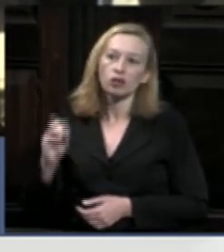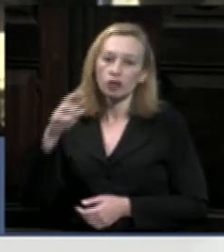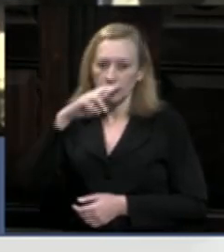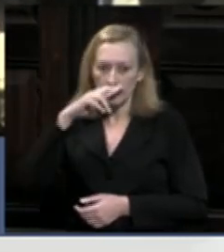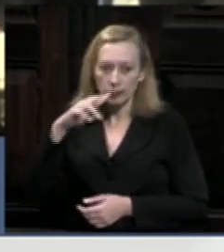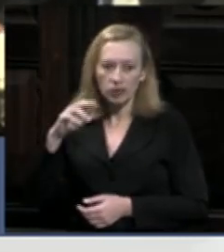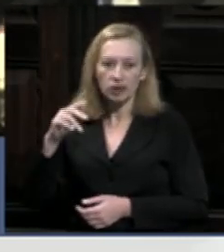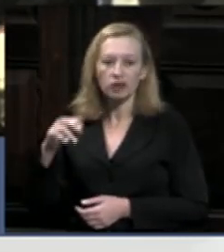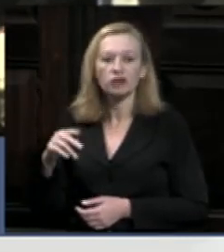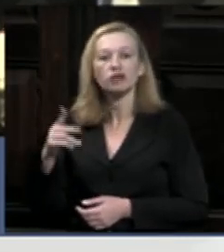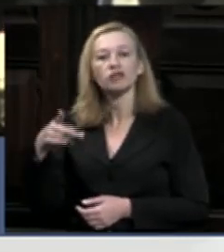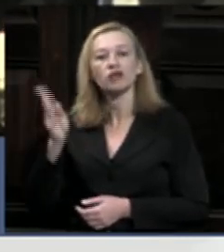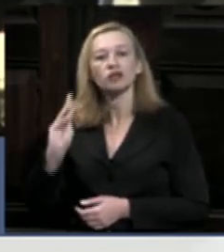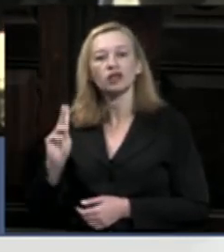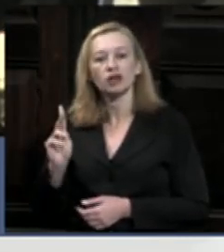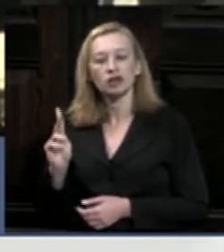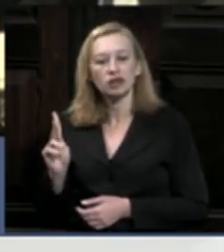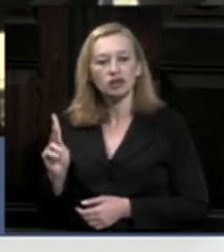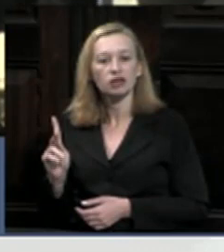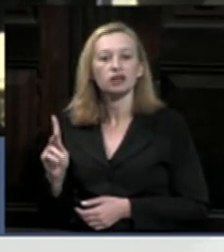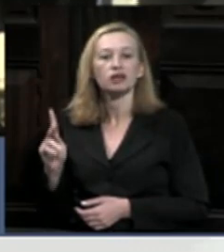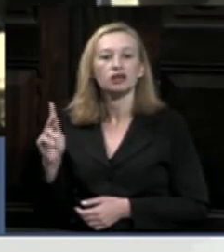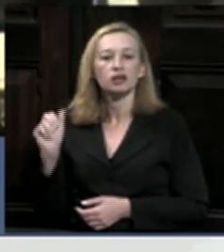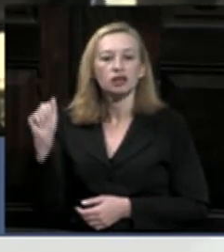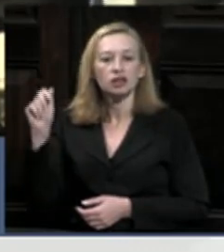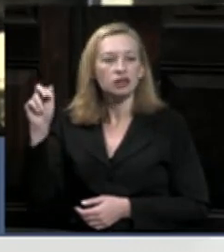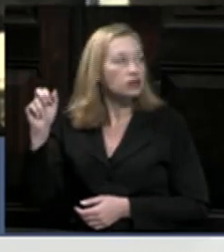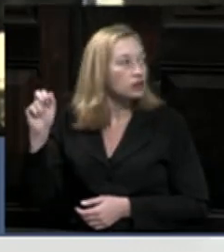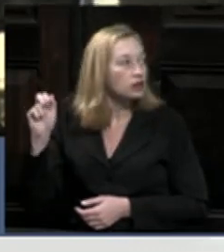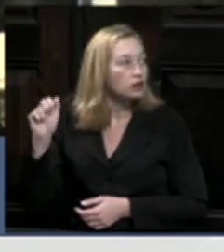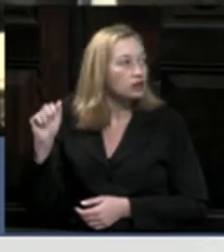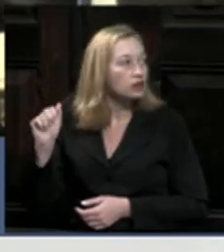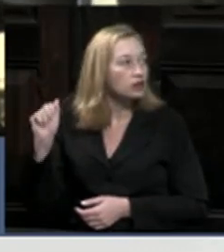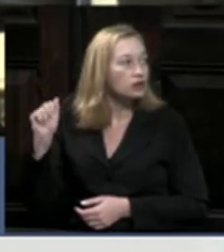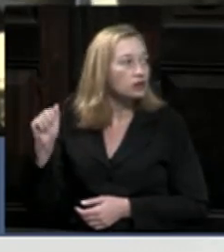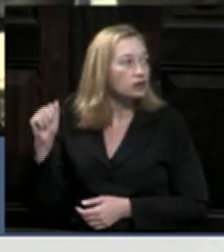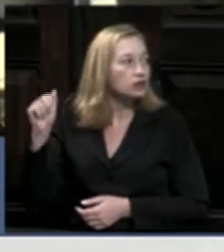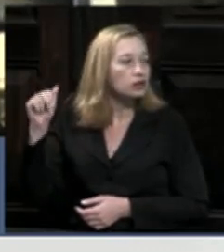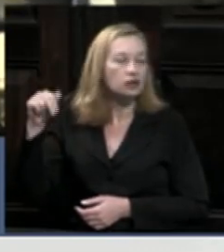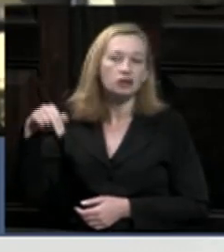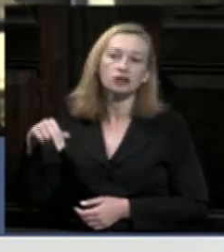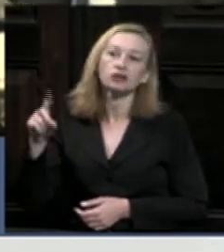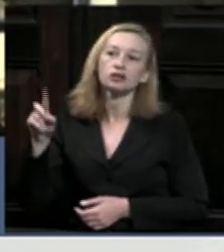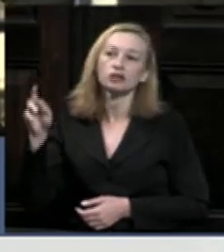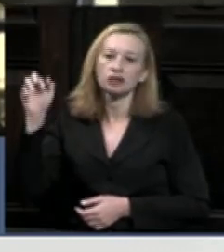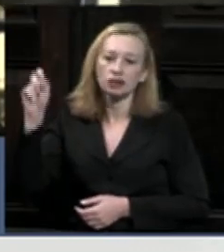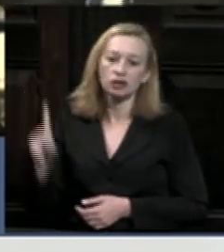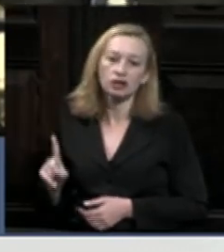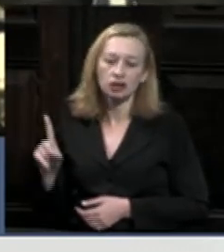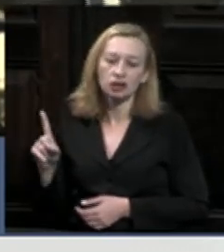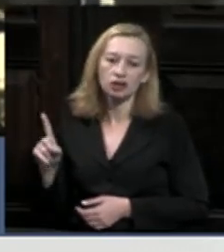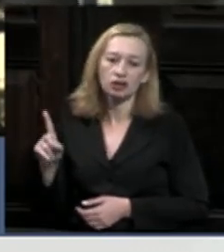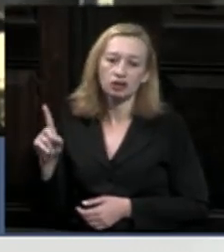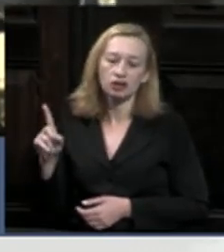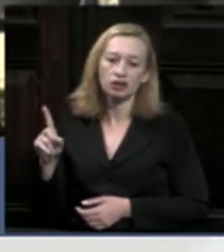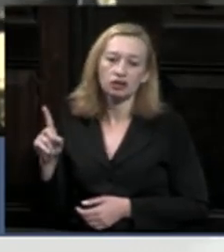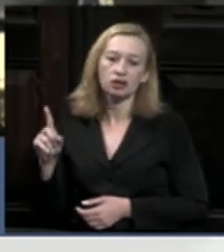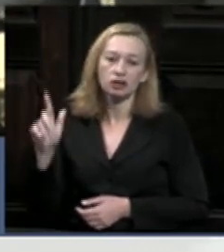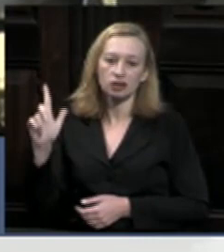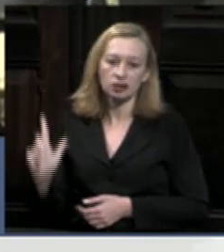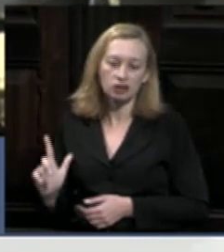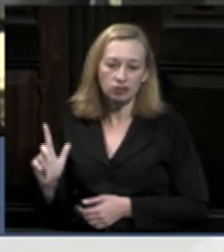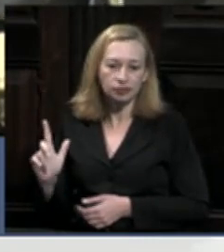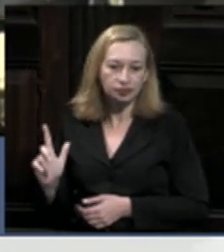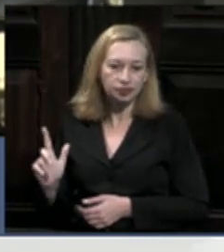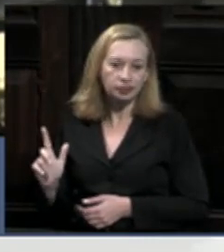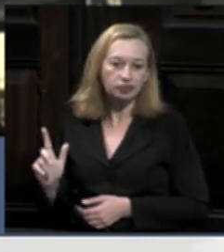rodé carneiro comte bittencourt andré lazaroni andré lazaroni carlos minc marta rocha massa pacheco nivaldo morin martha rocha falou